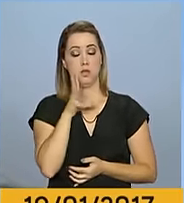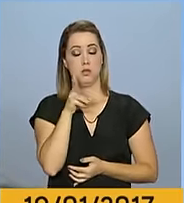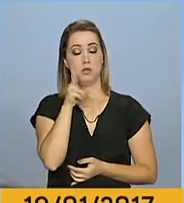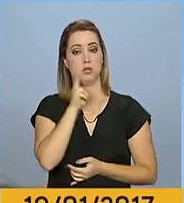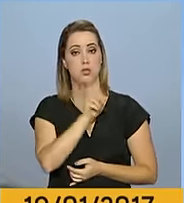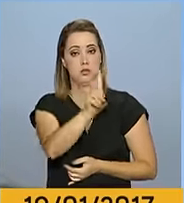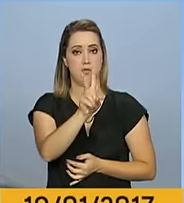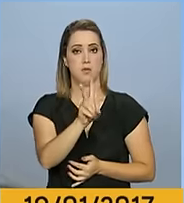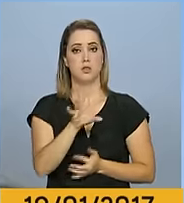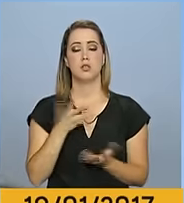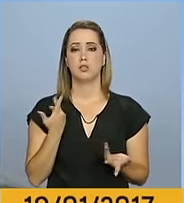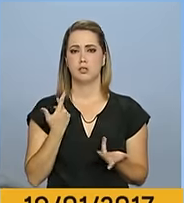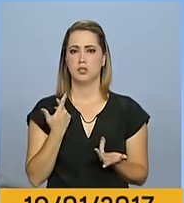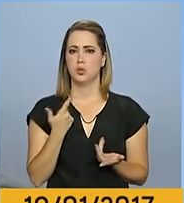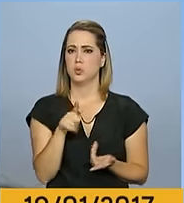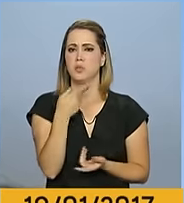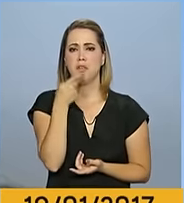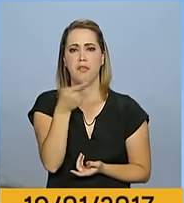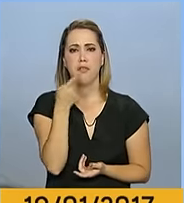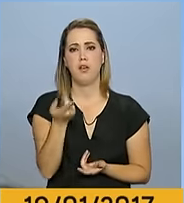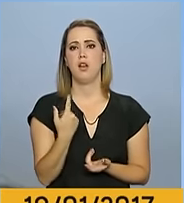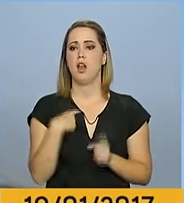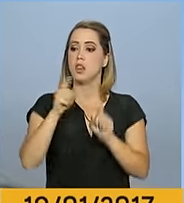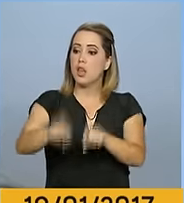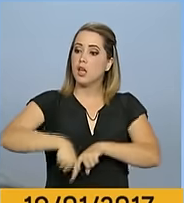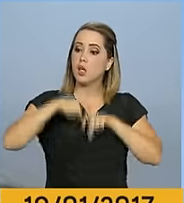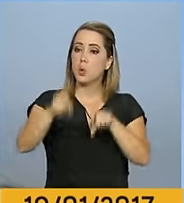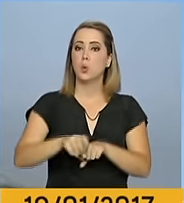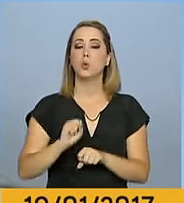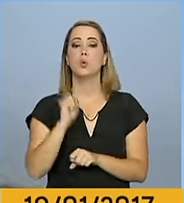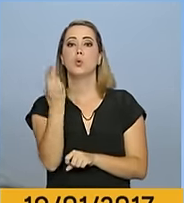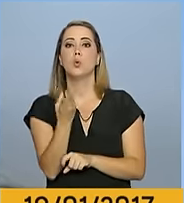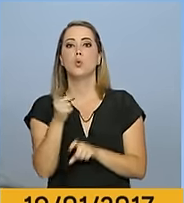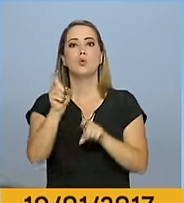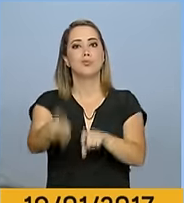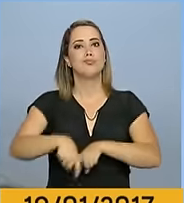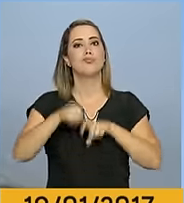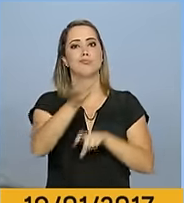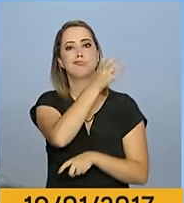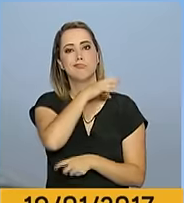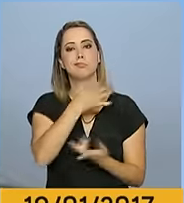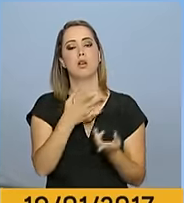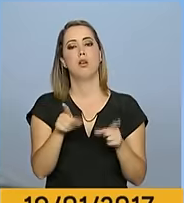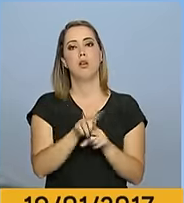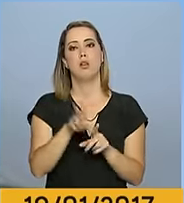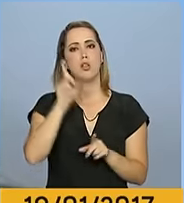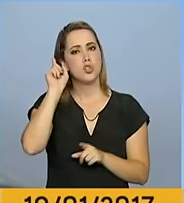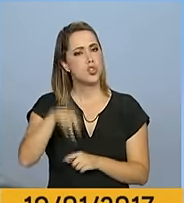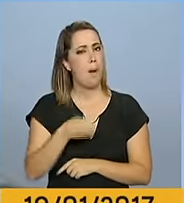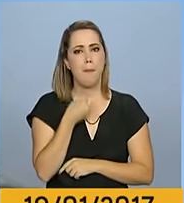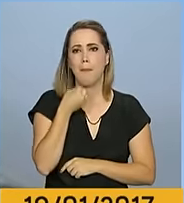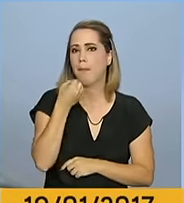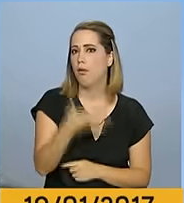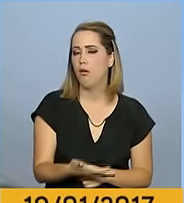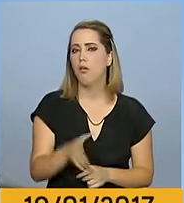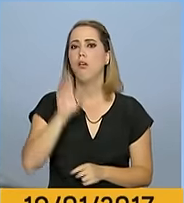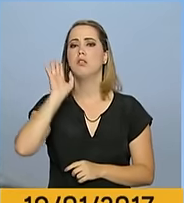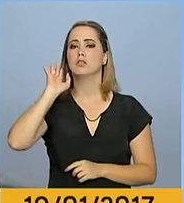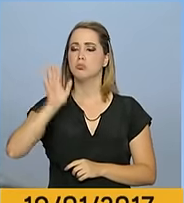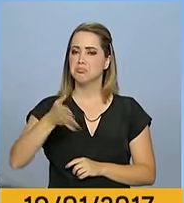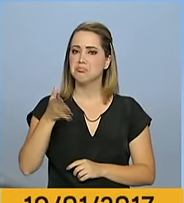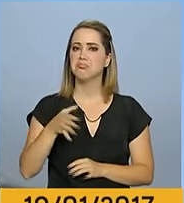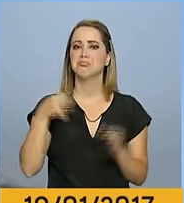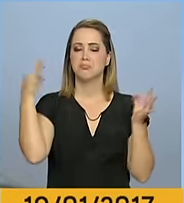eu não precisei falar da agricultura e do agronegócio, porque esse vai tão bem, ele é tão sustentador, né, tão